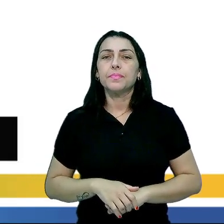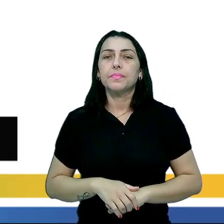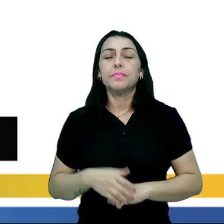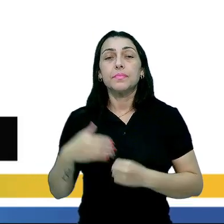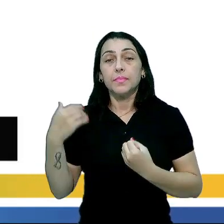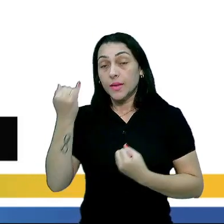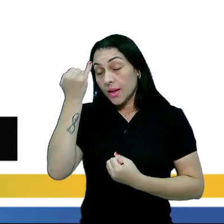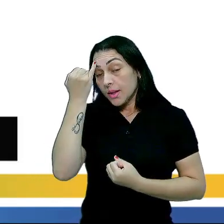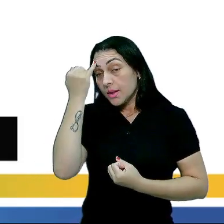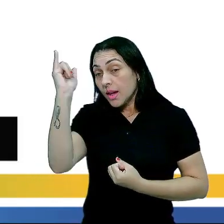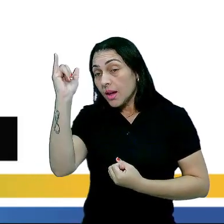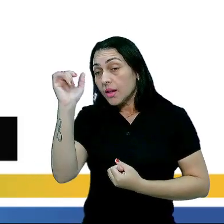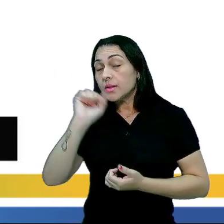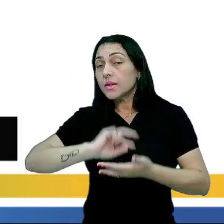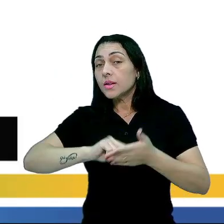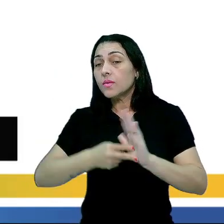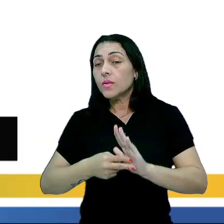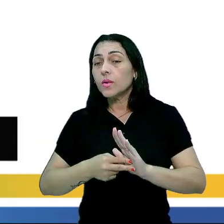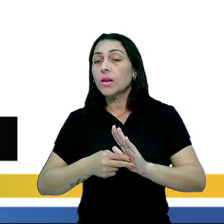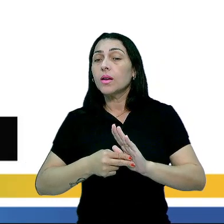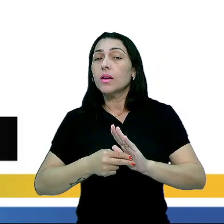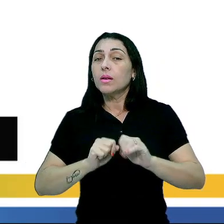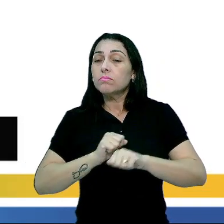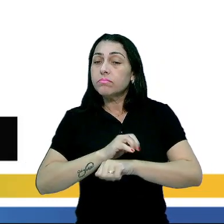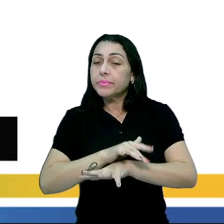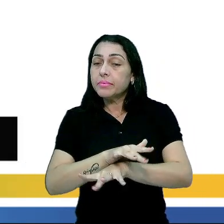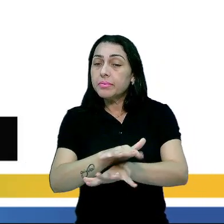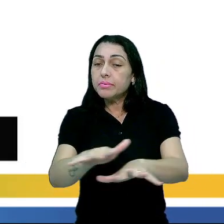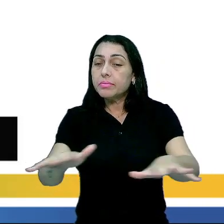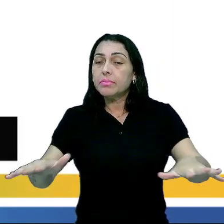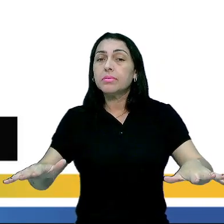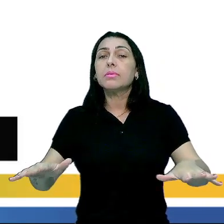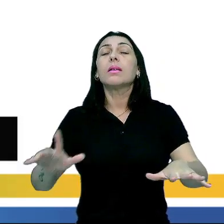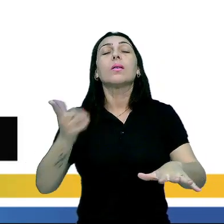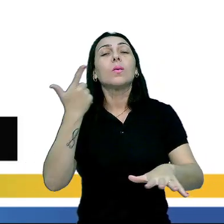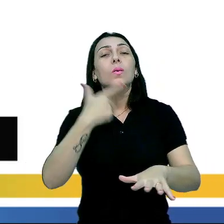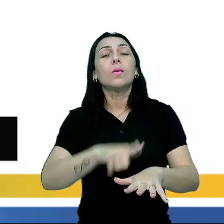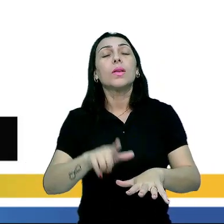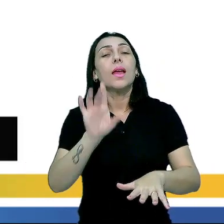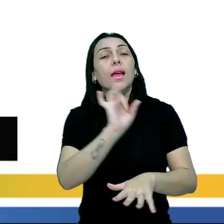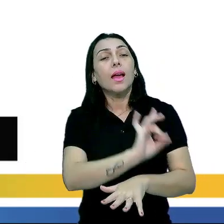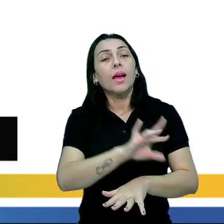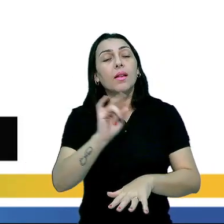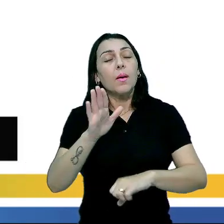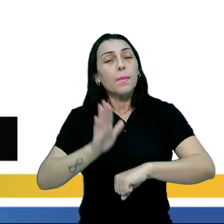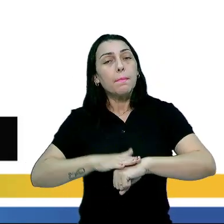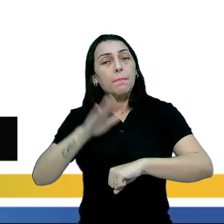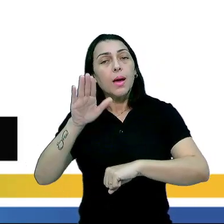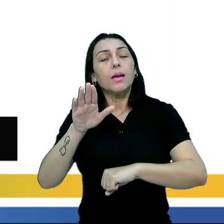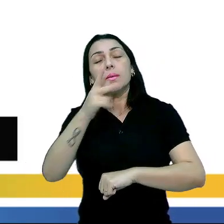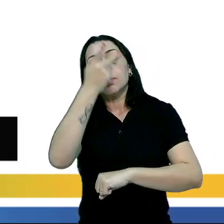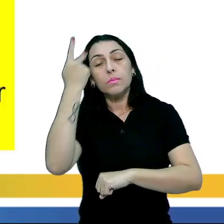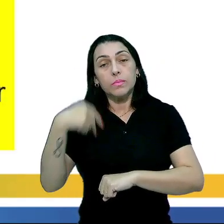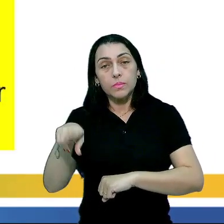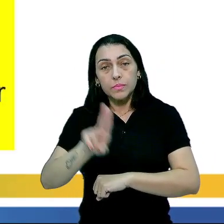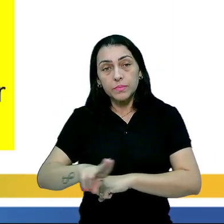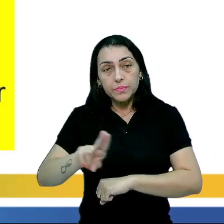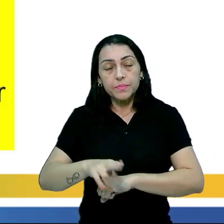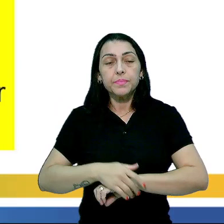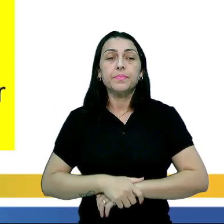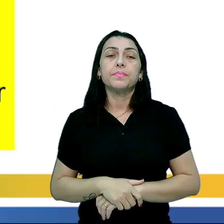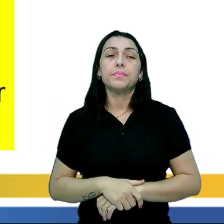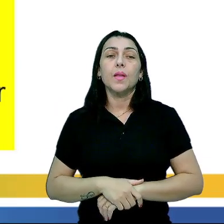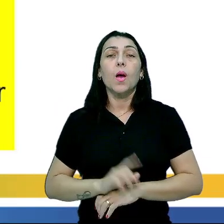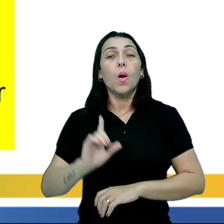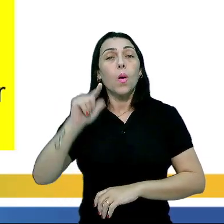Então essa é a ideia, quer dizer, difundir para poder atingir cada vez mais usuários.